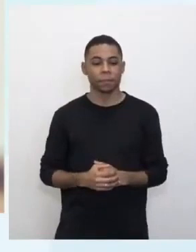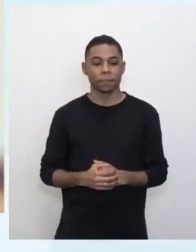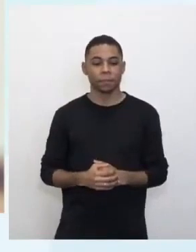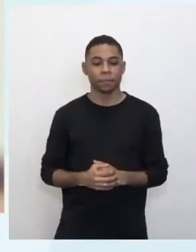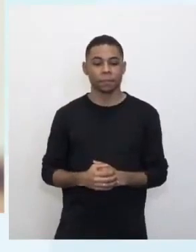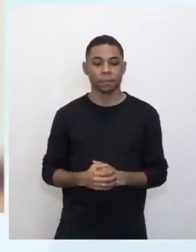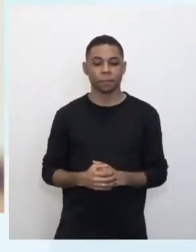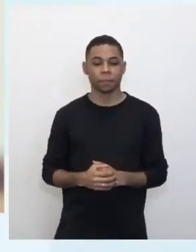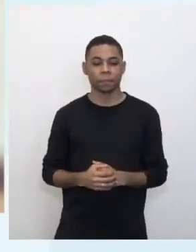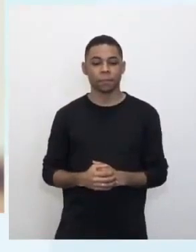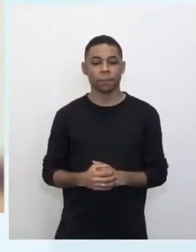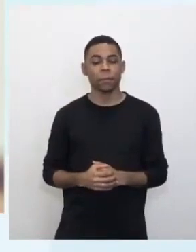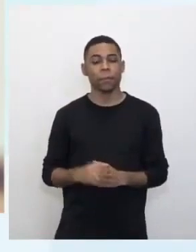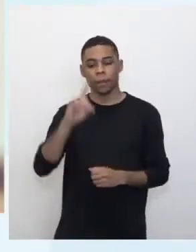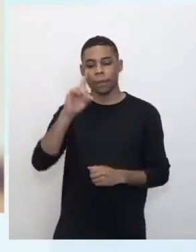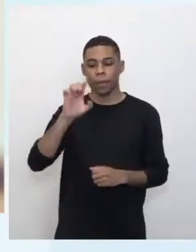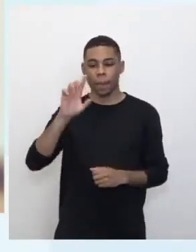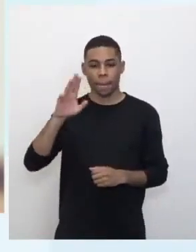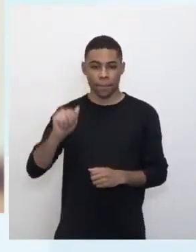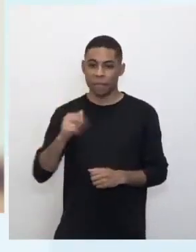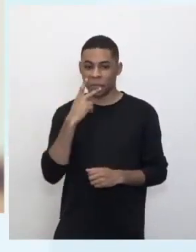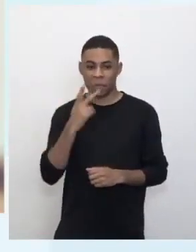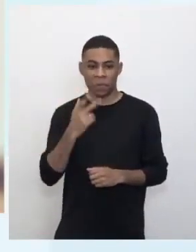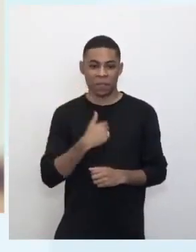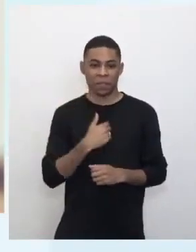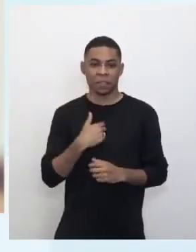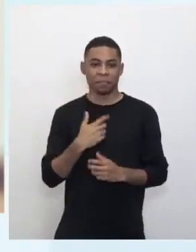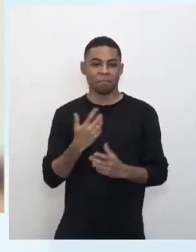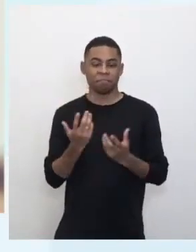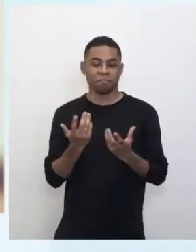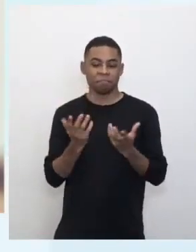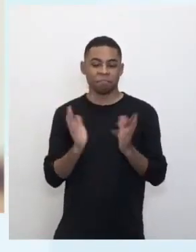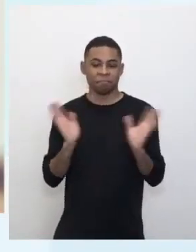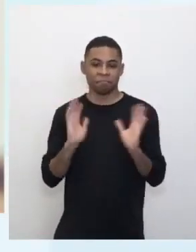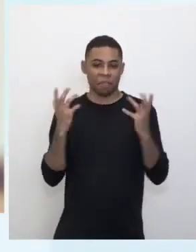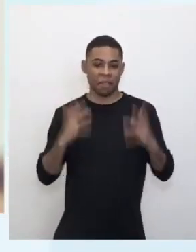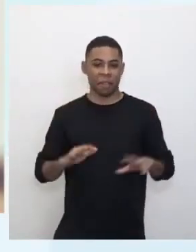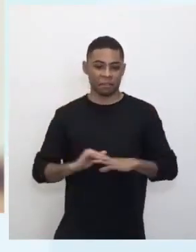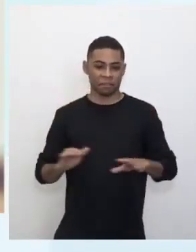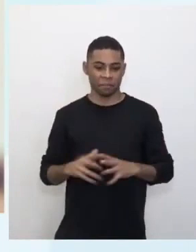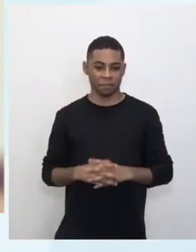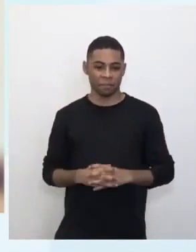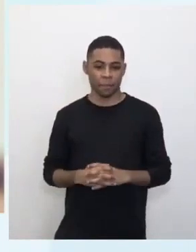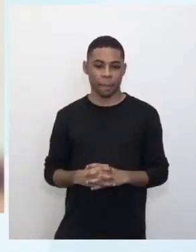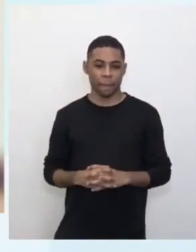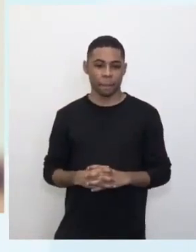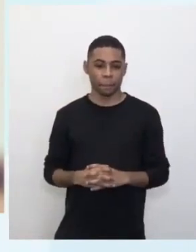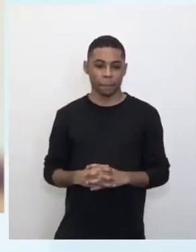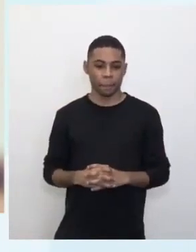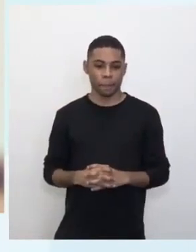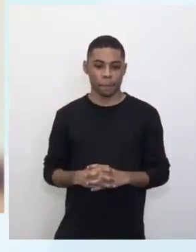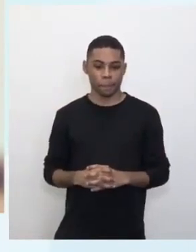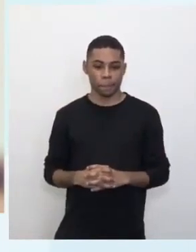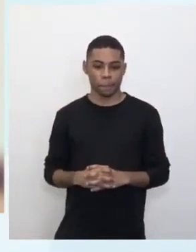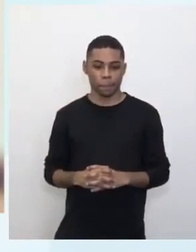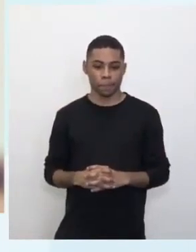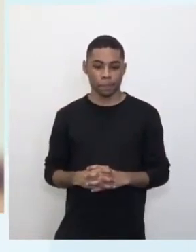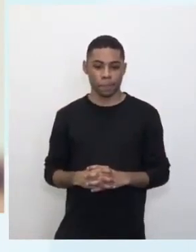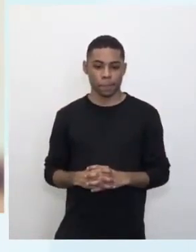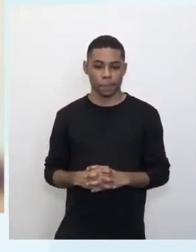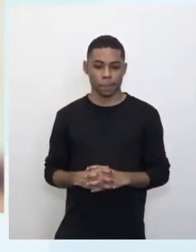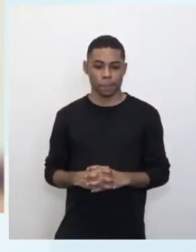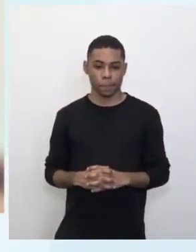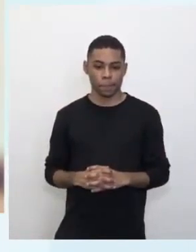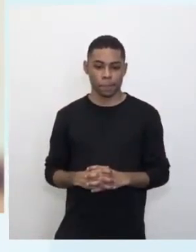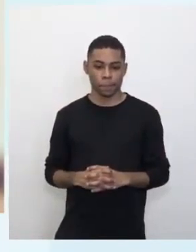hard. O Adelma respondeu, I cannot. I cannot. Ok, vamos lá, Fátima, acho que both do outro.